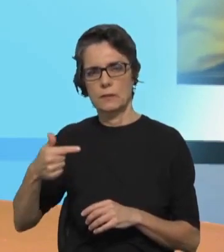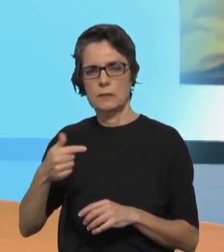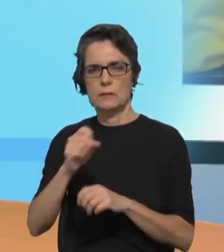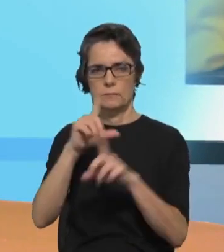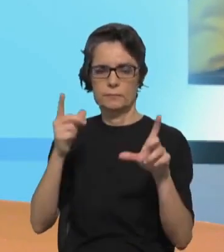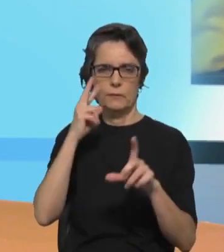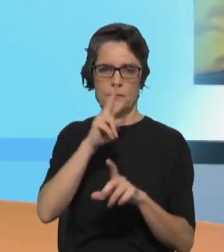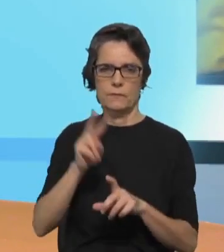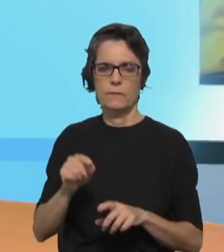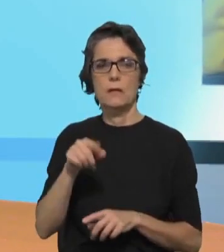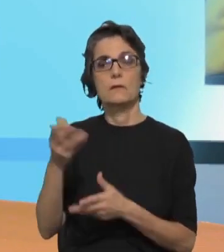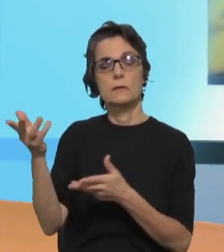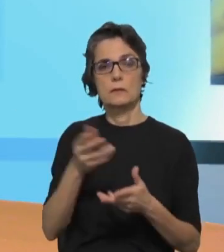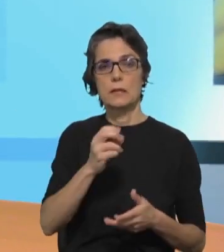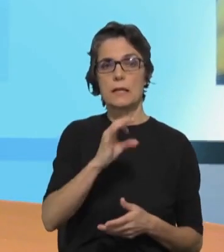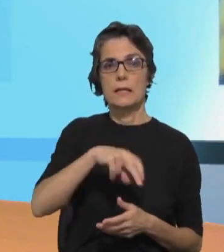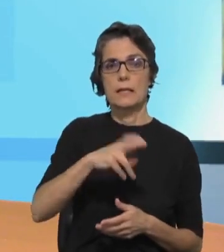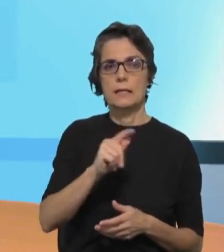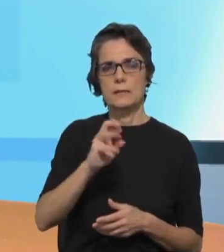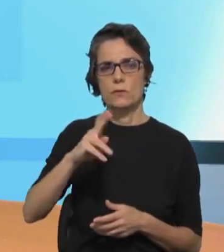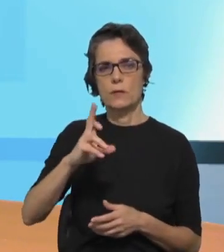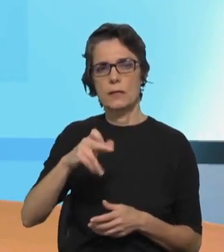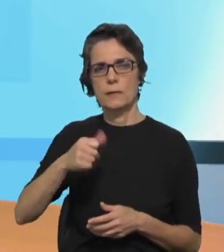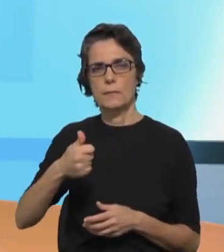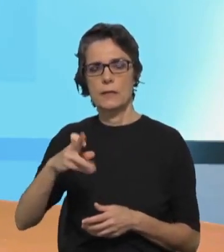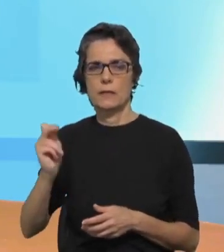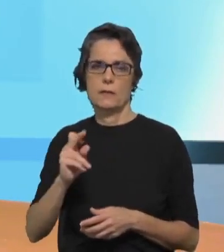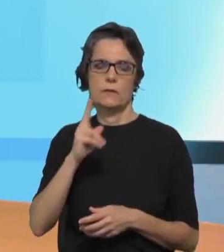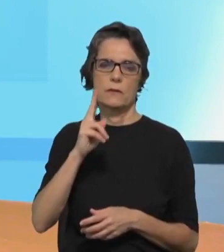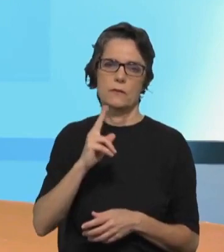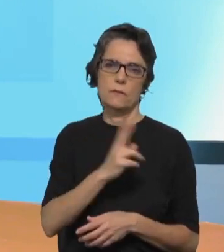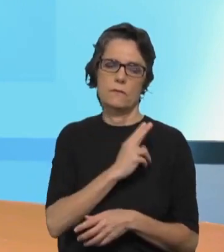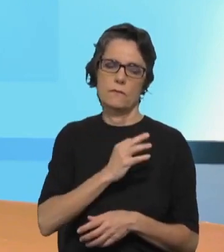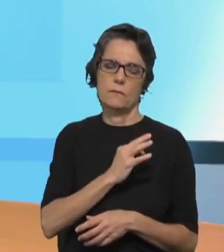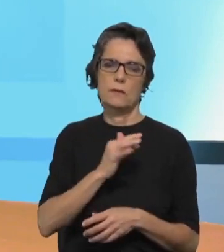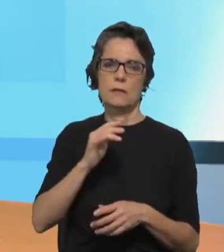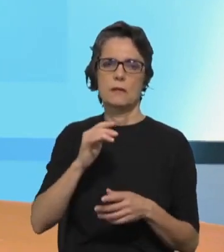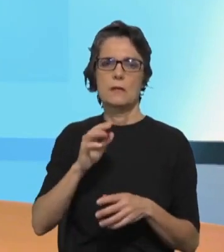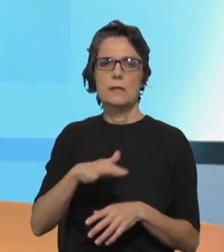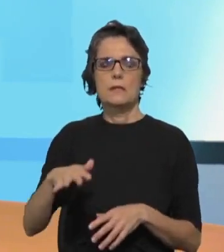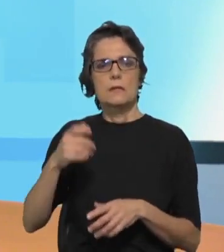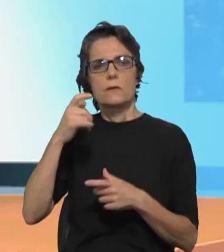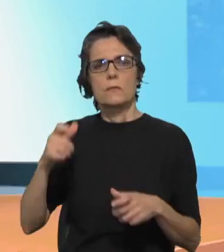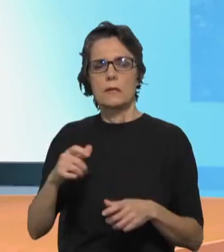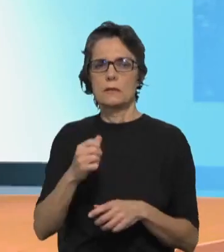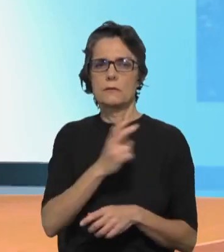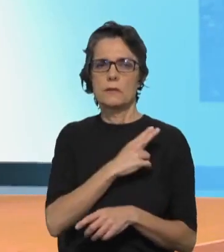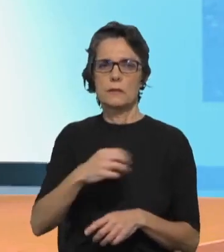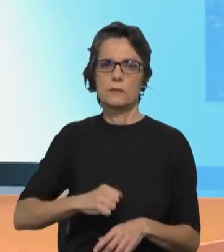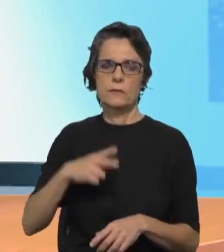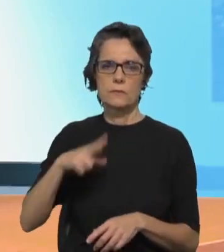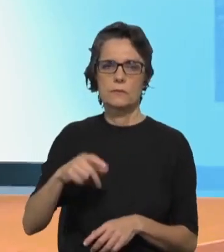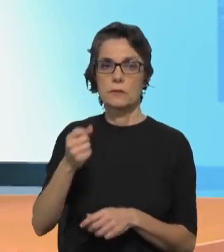Conversamos agora com Nelson Ribeiro, diretor da Faculdade de Ciências Humanas da Universidade Católica Portuguesa. Obrigada por estar na